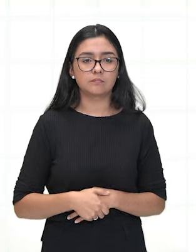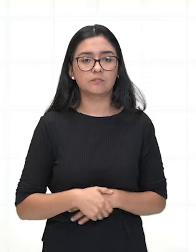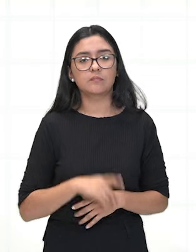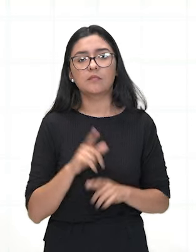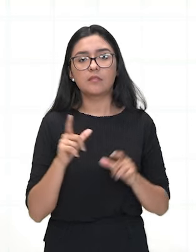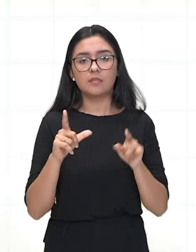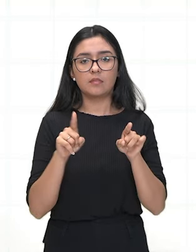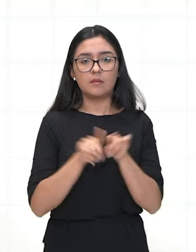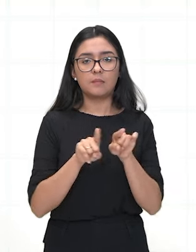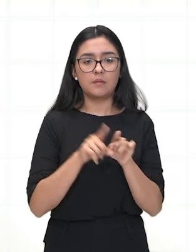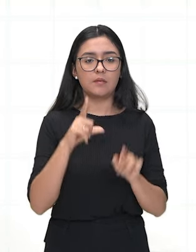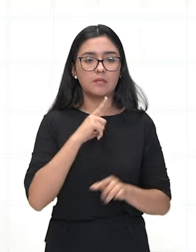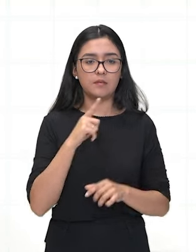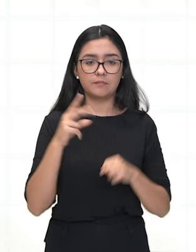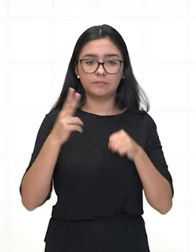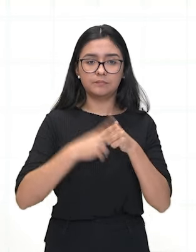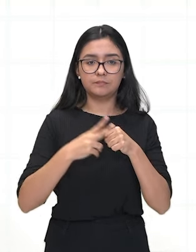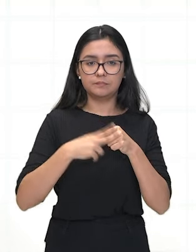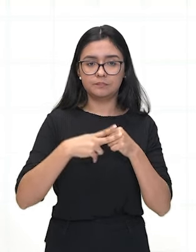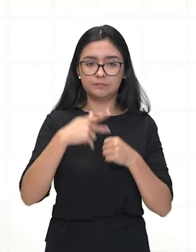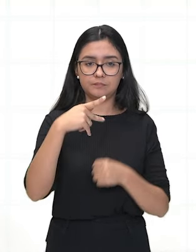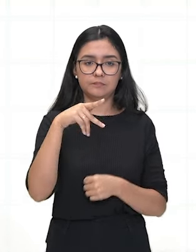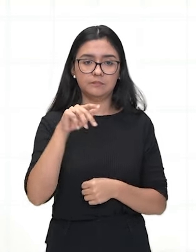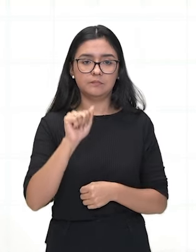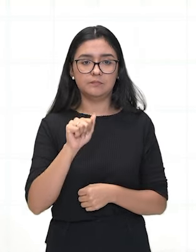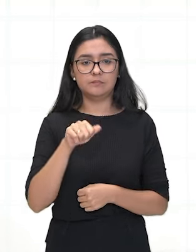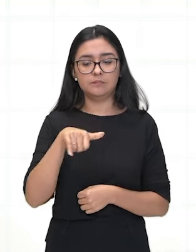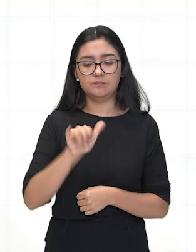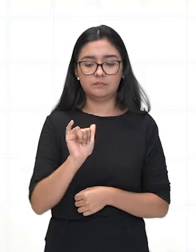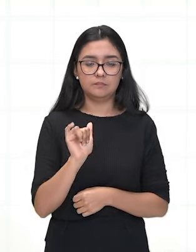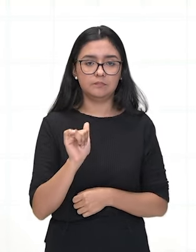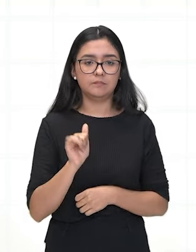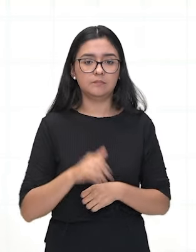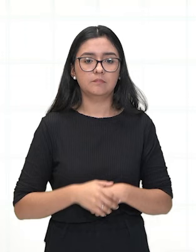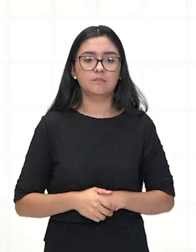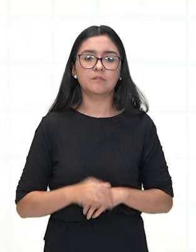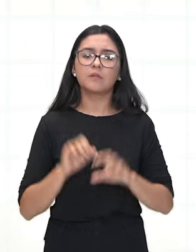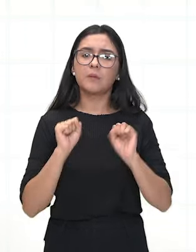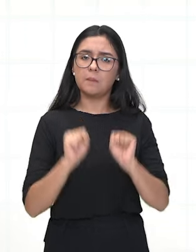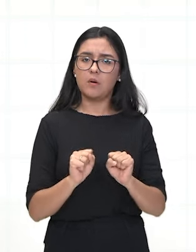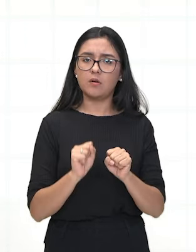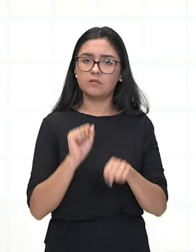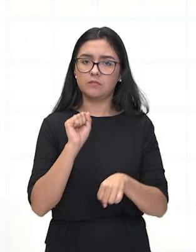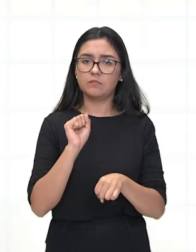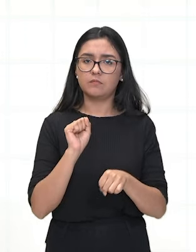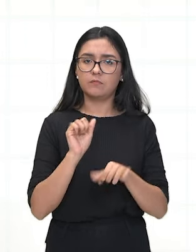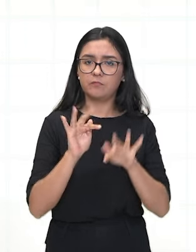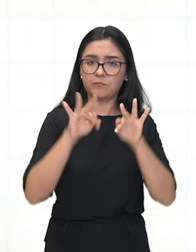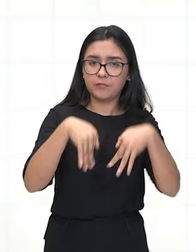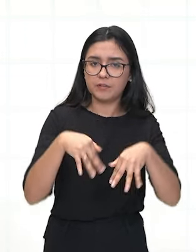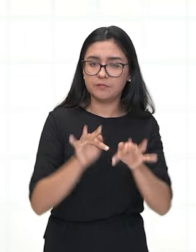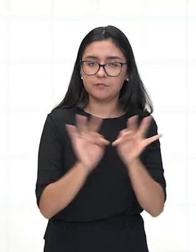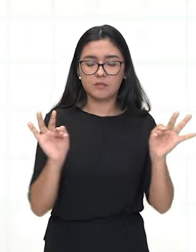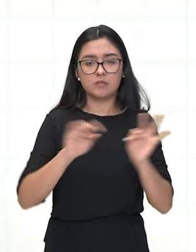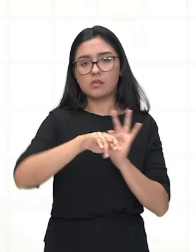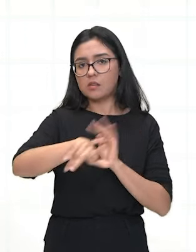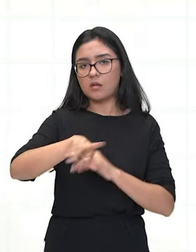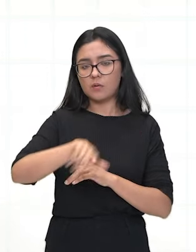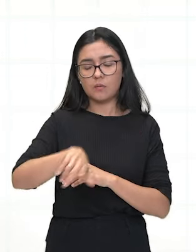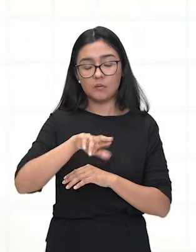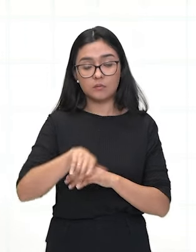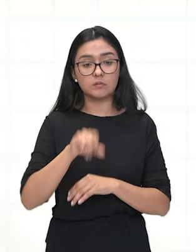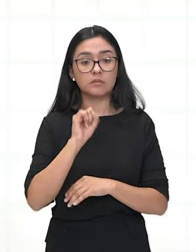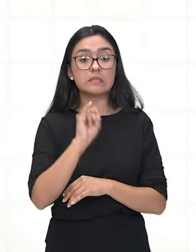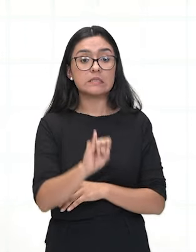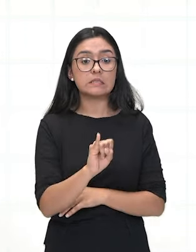Play né they were Play Posso terminar minha frase aí não não se eu